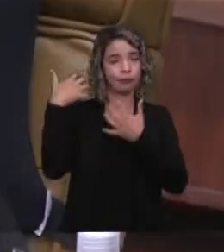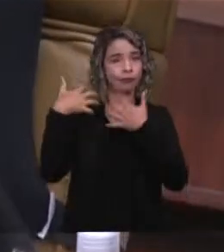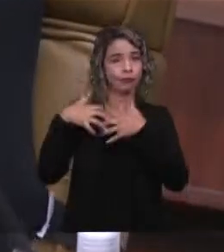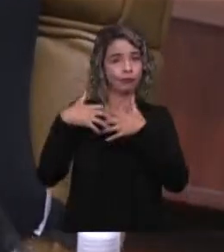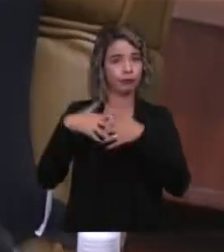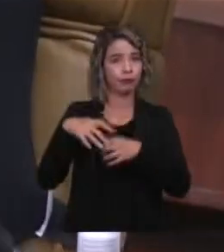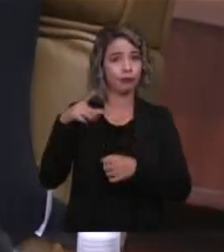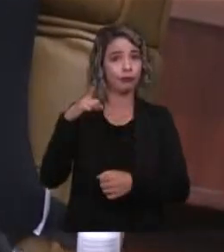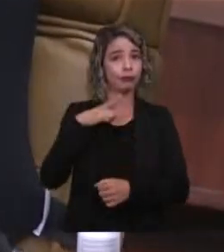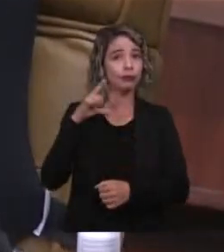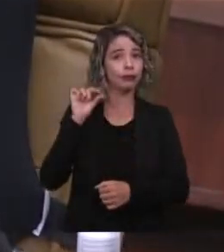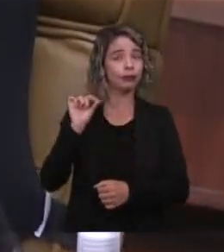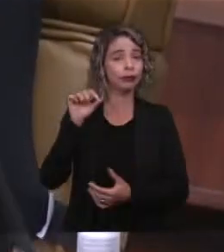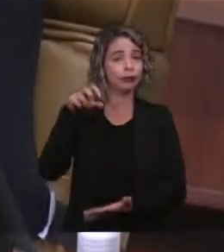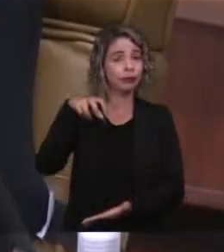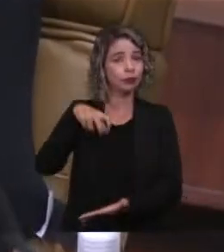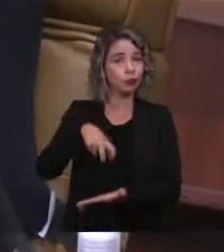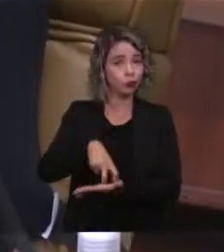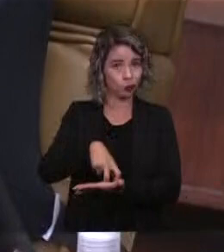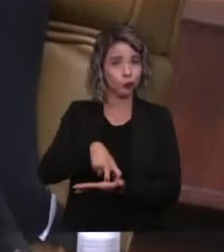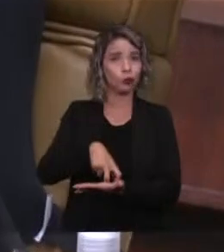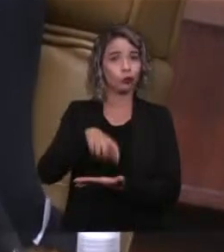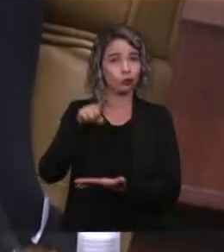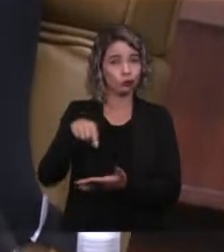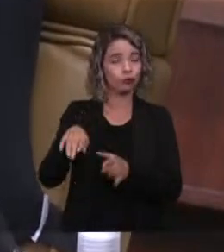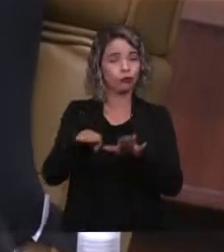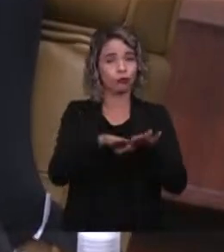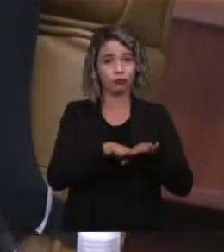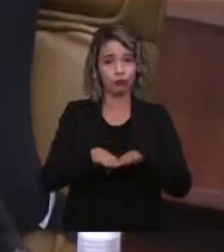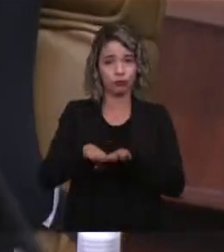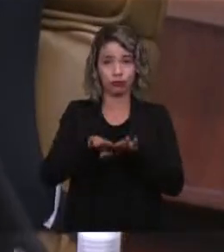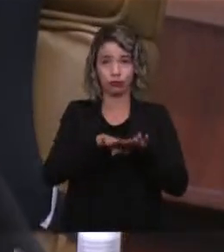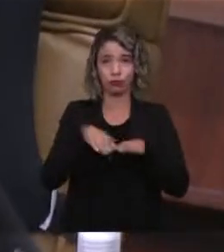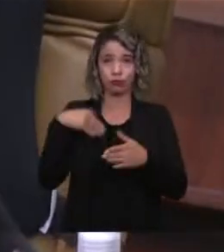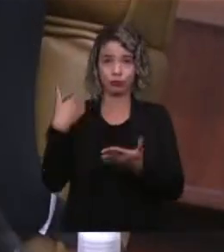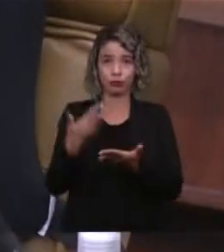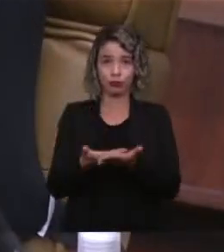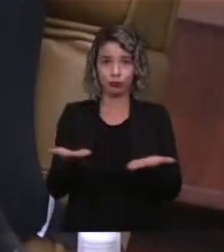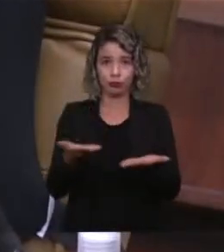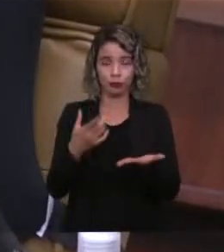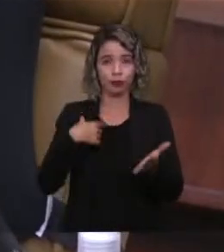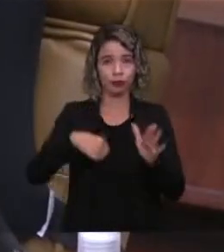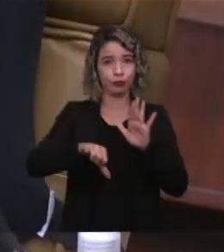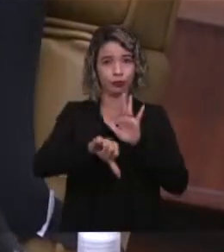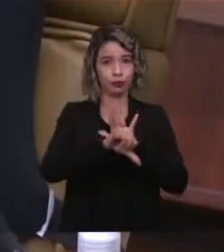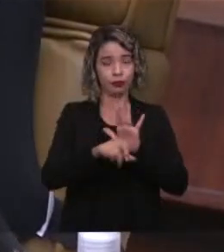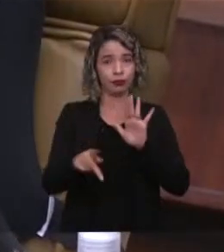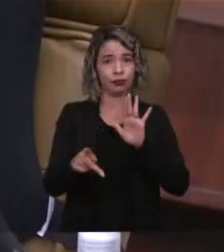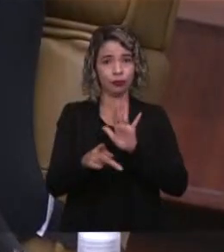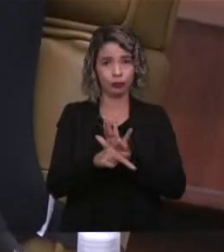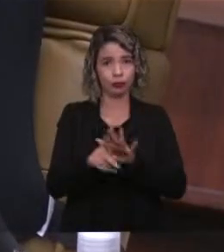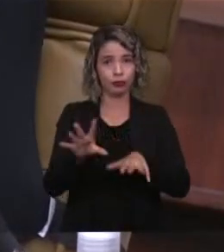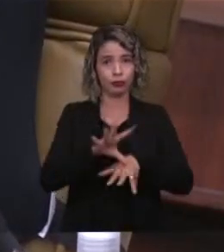a condenação, e aqui nesse ponto de forma unânime até o momento, nos crimes de corrupção